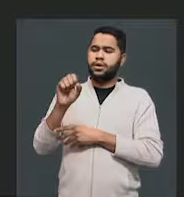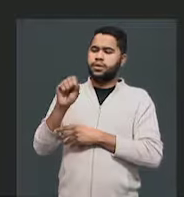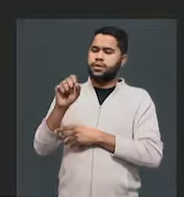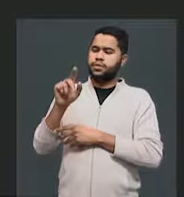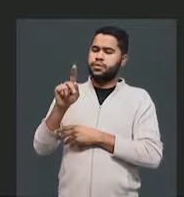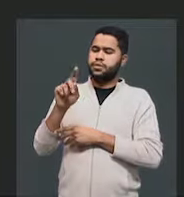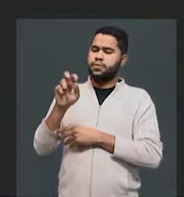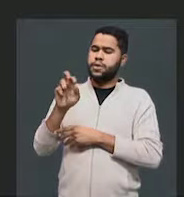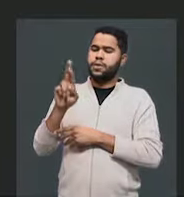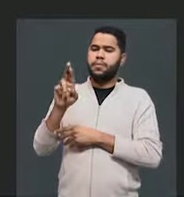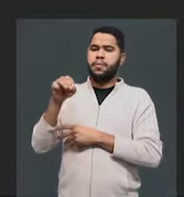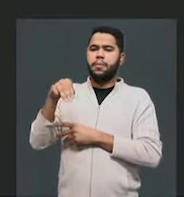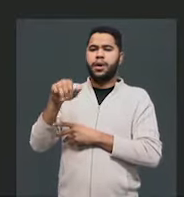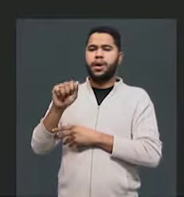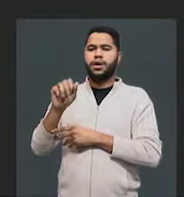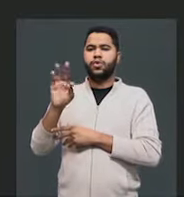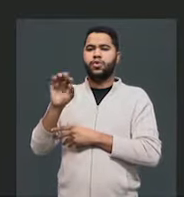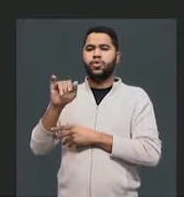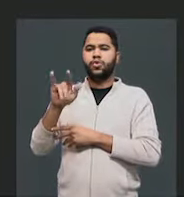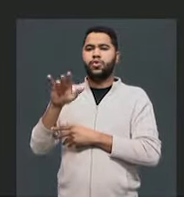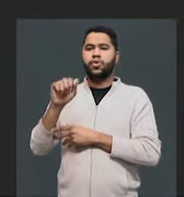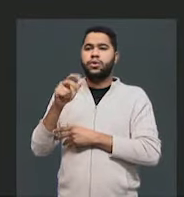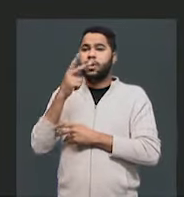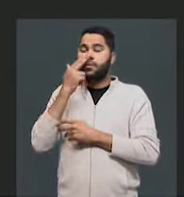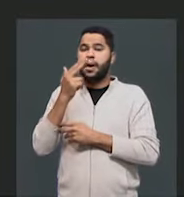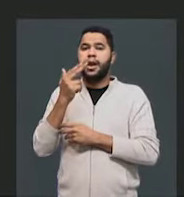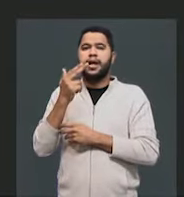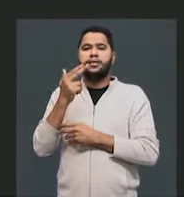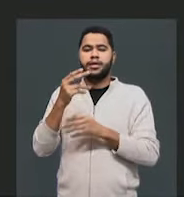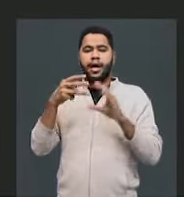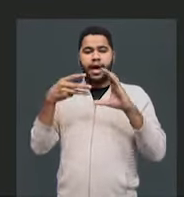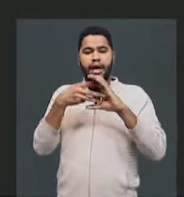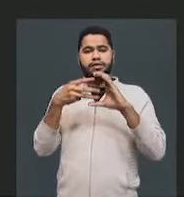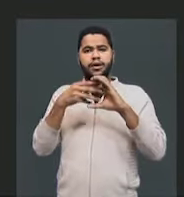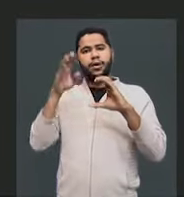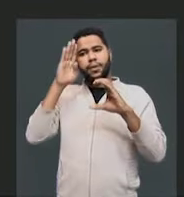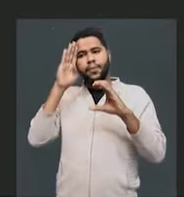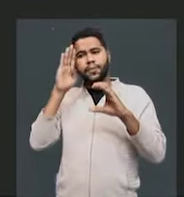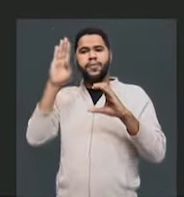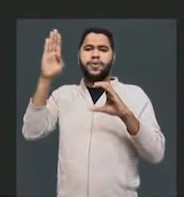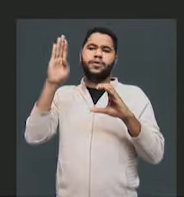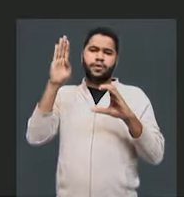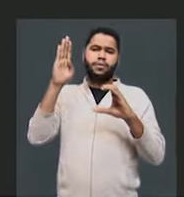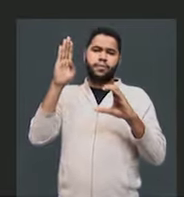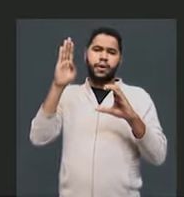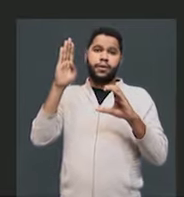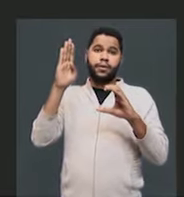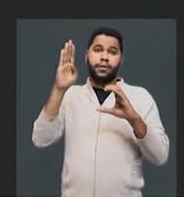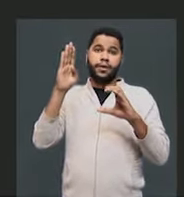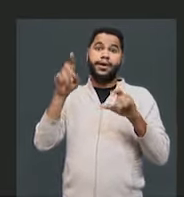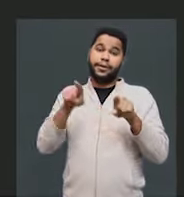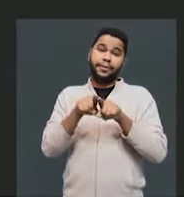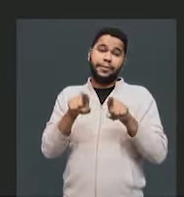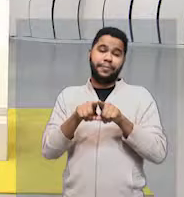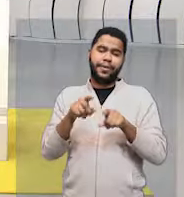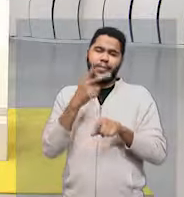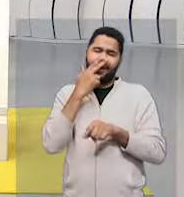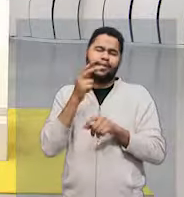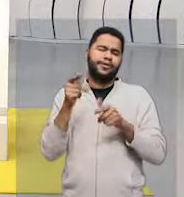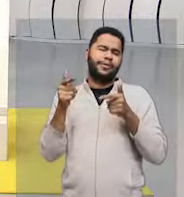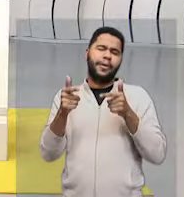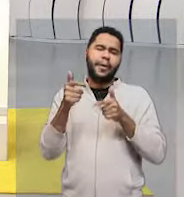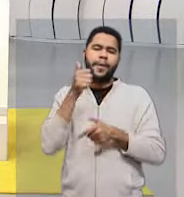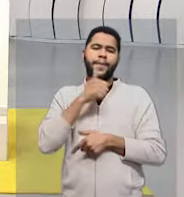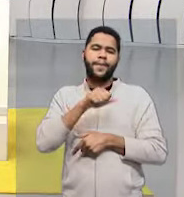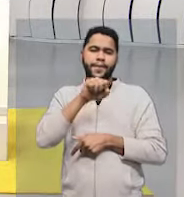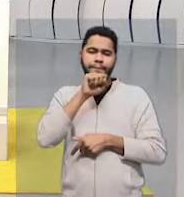espermatogônia. Espermatogônia eu chamo de mãe, a célula mãe do espermatozoide. Até ele tem mãe, tá, gente? O